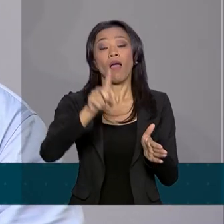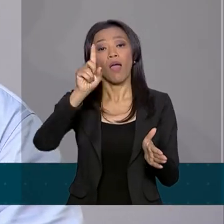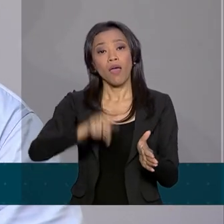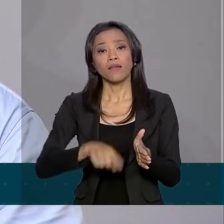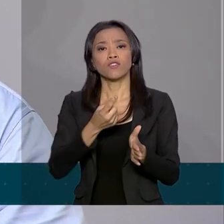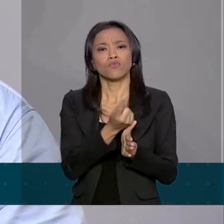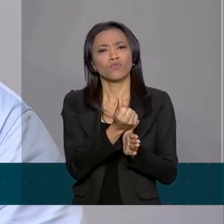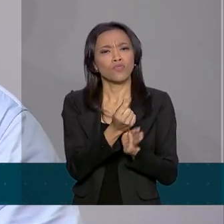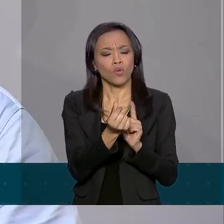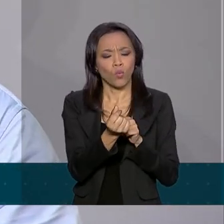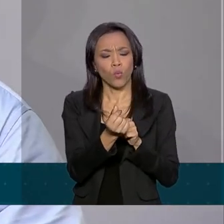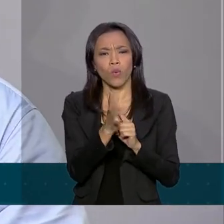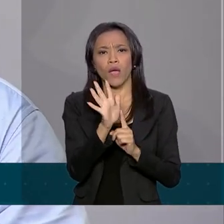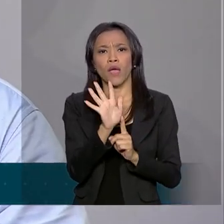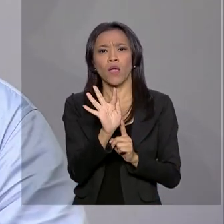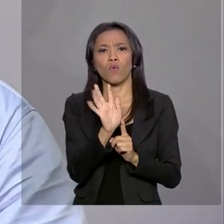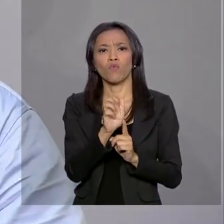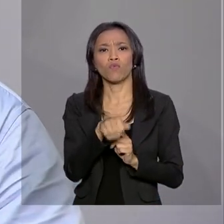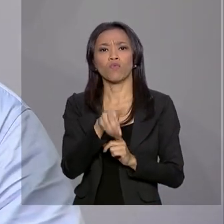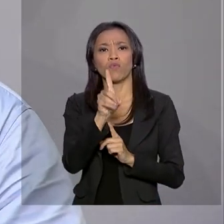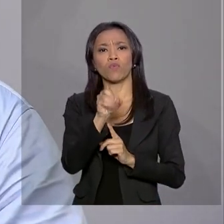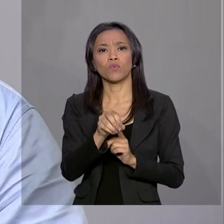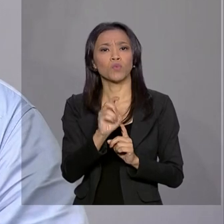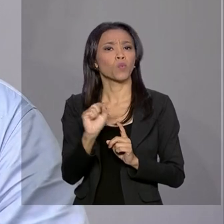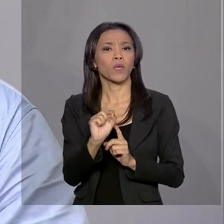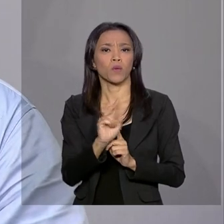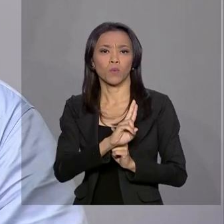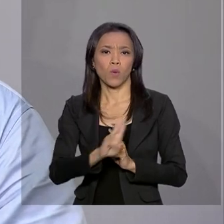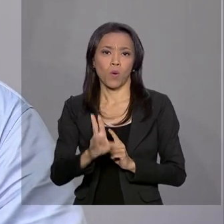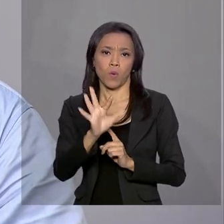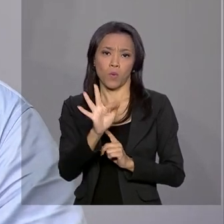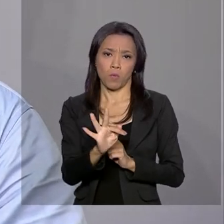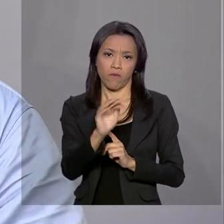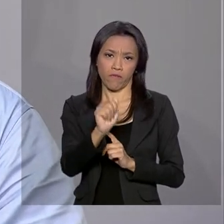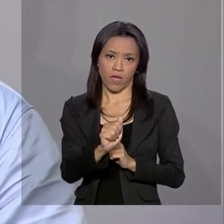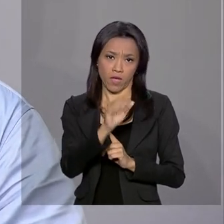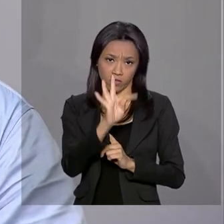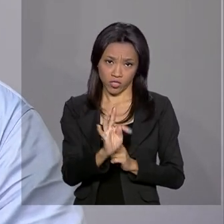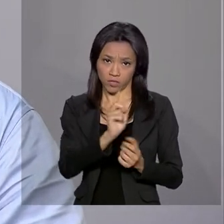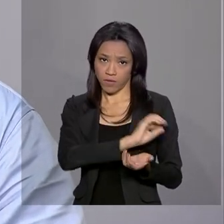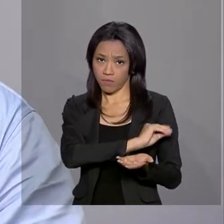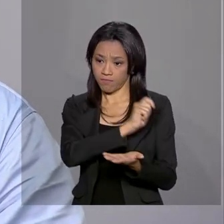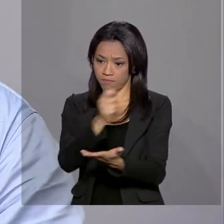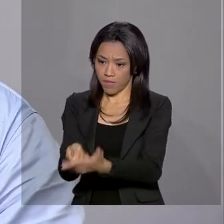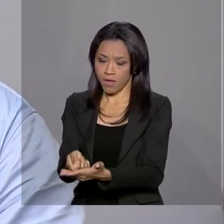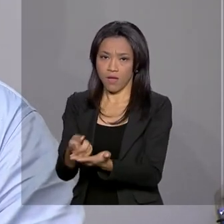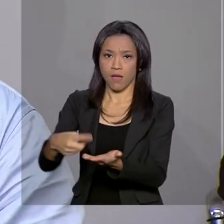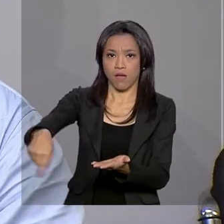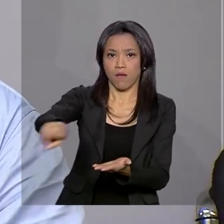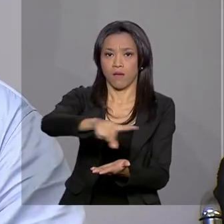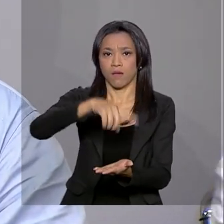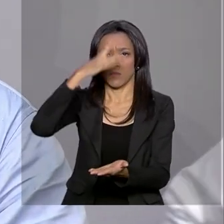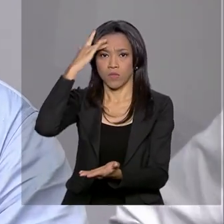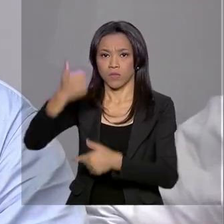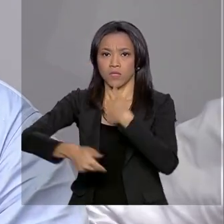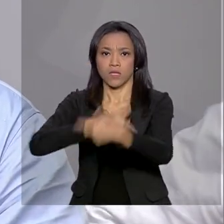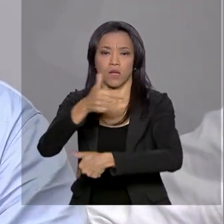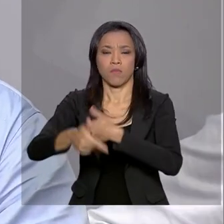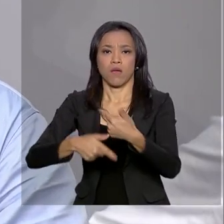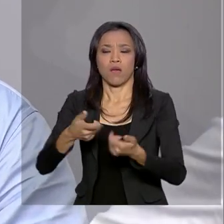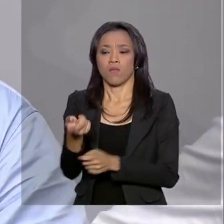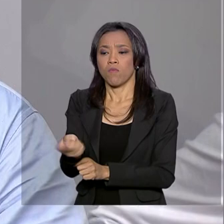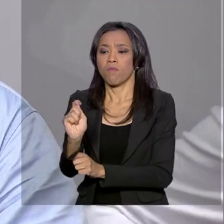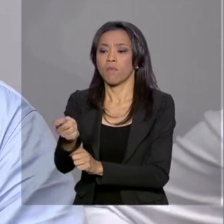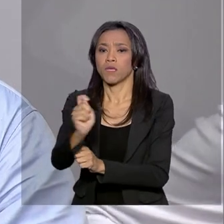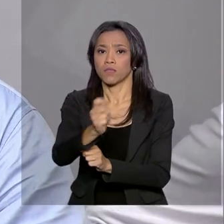Amparo do Trabalhador, do FAT. E isso a gente está falando em uma monta de